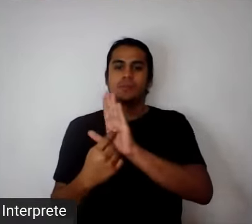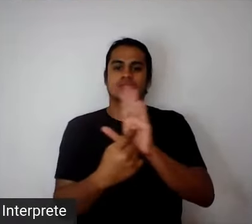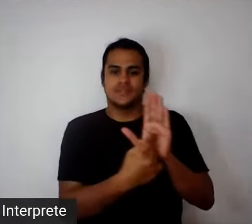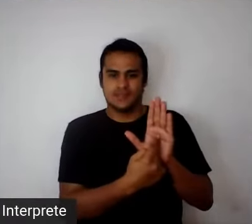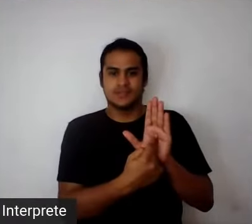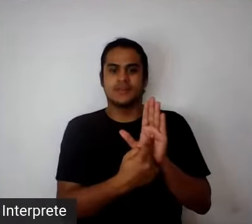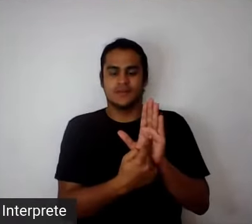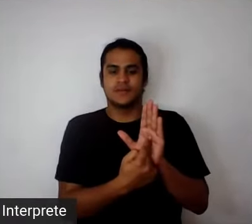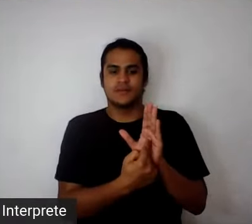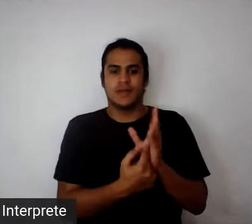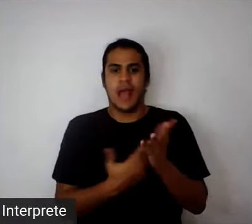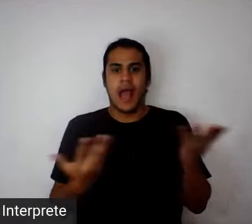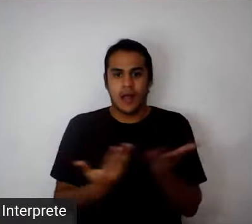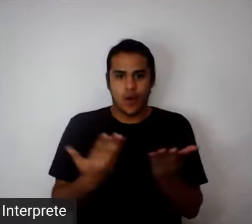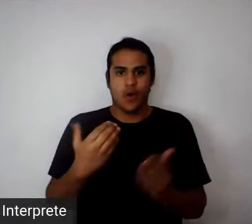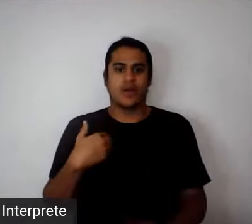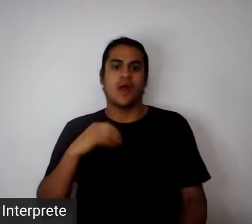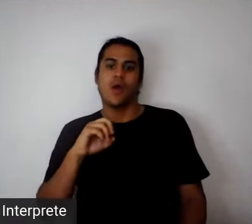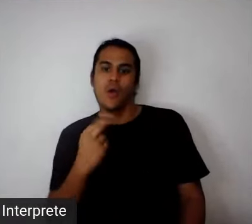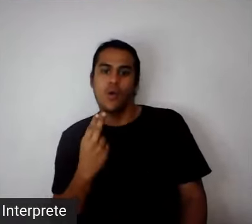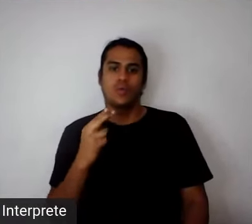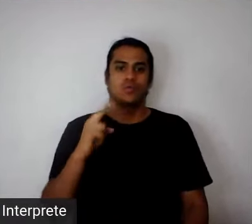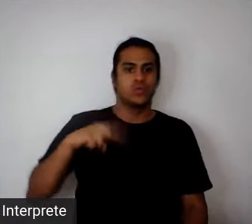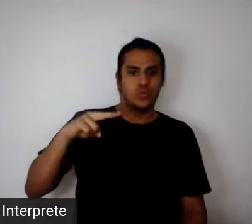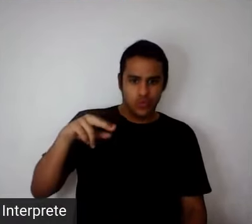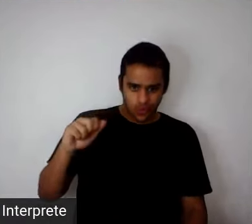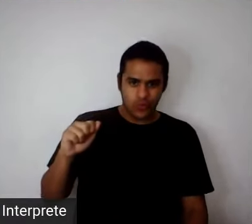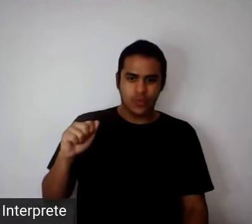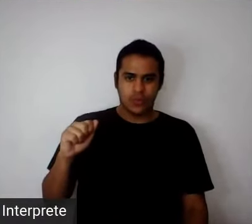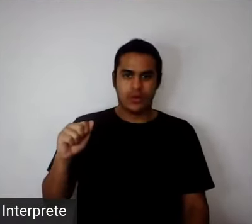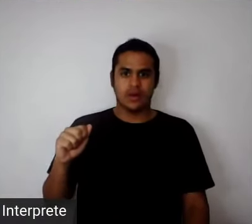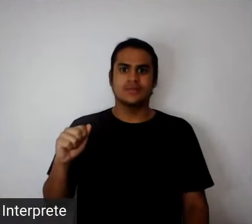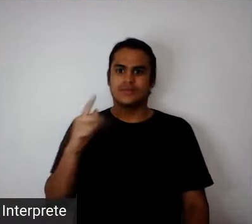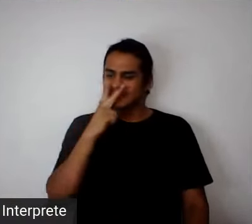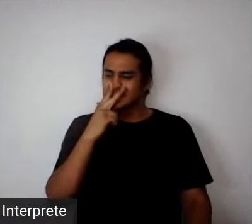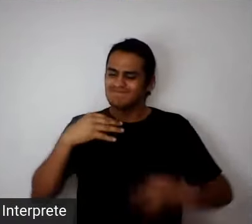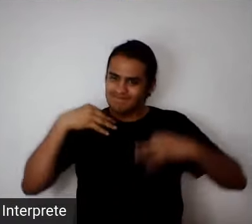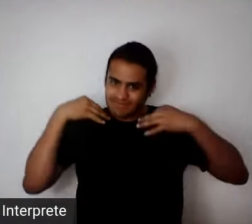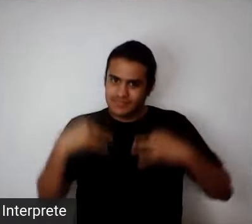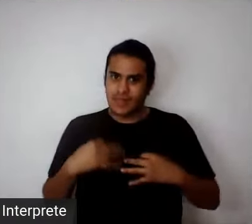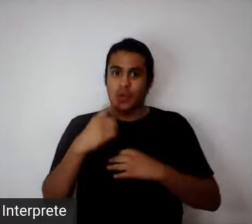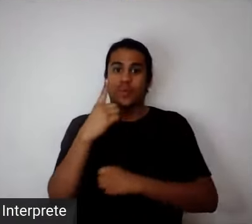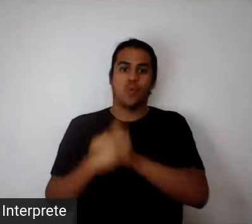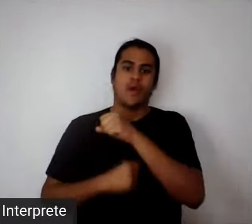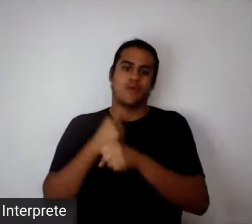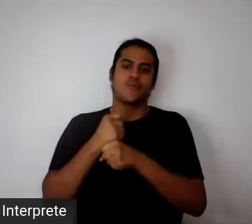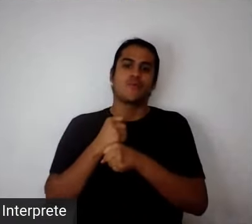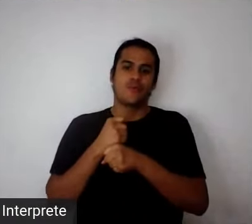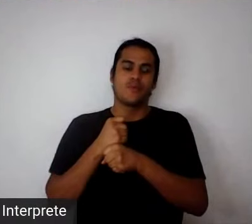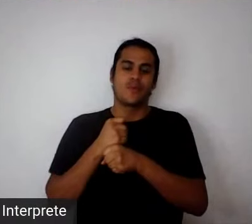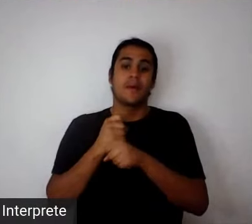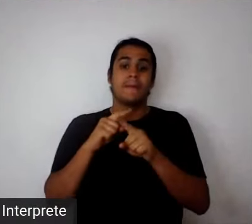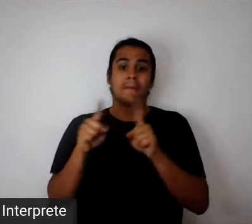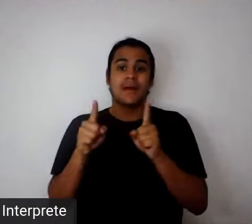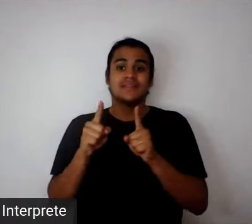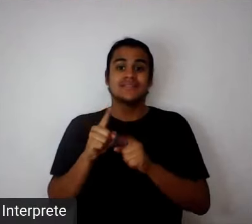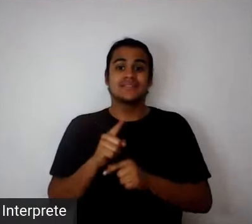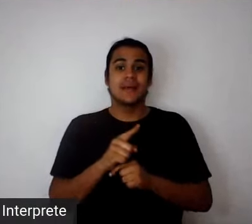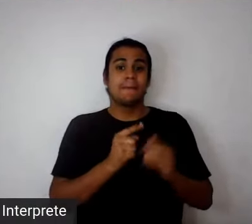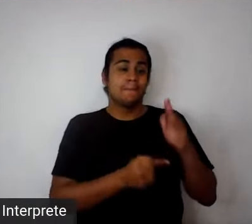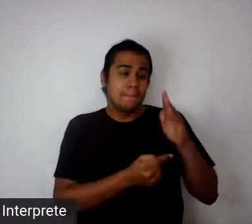Agora ou Nunca, quase que exatos, agora já tem um ano, né, mas há exatos 10 anos depois da